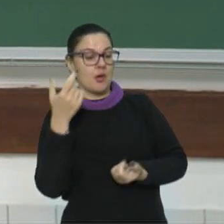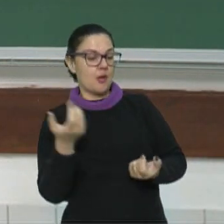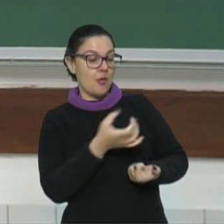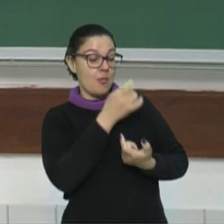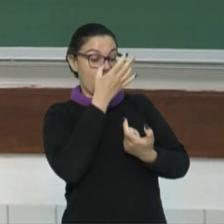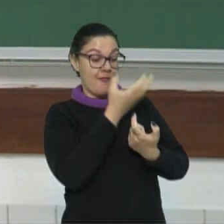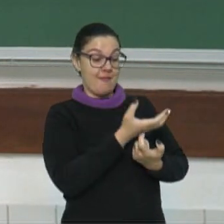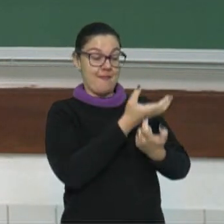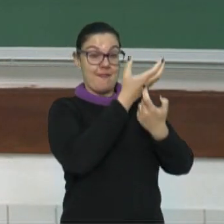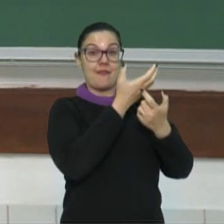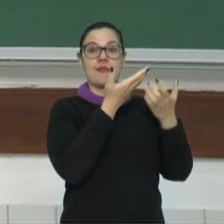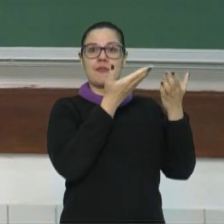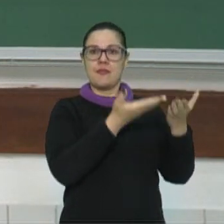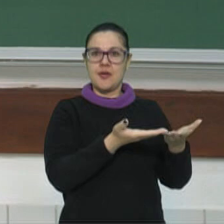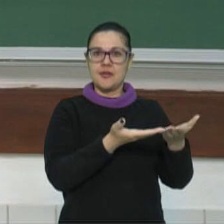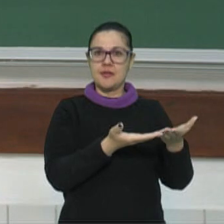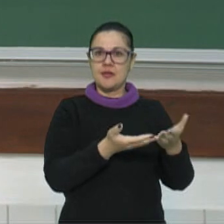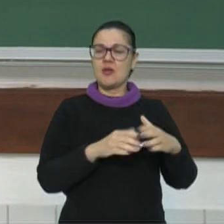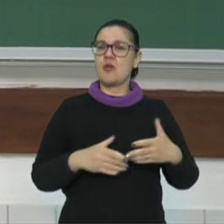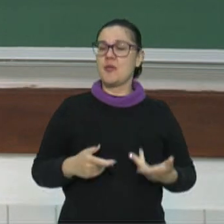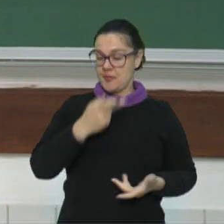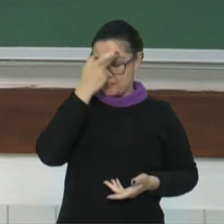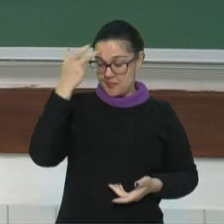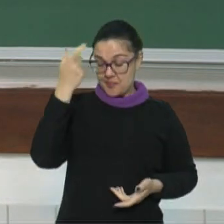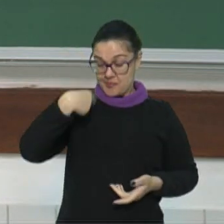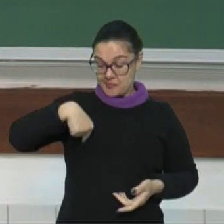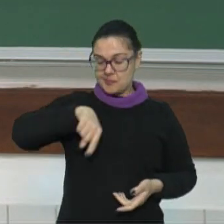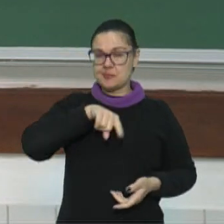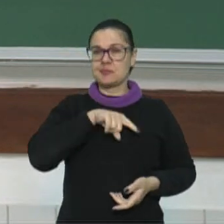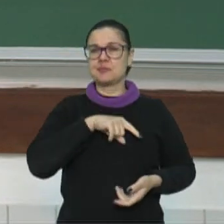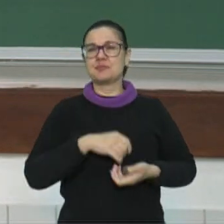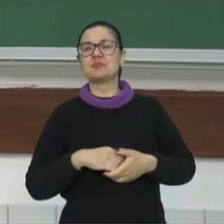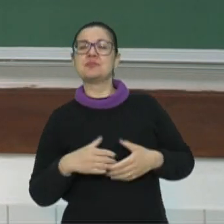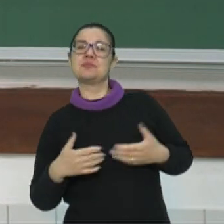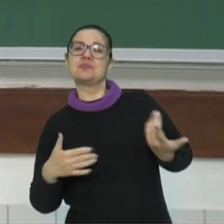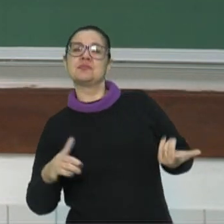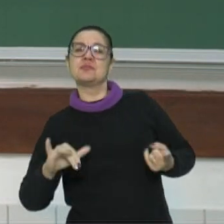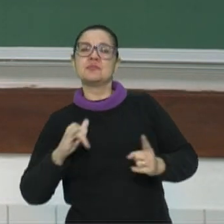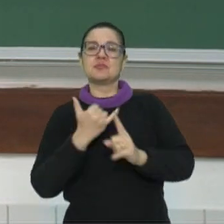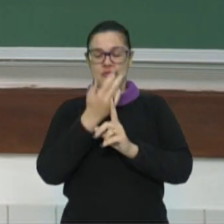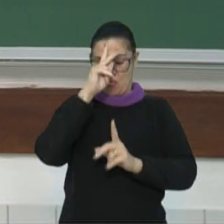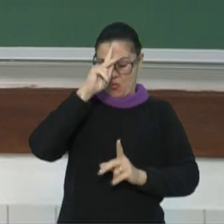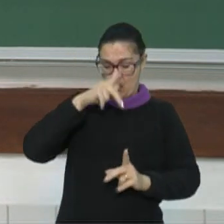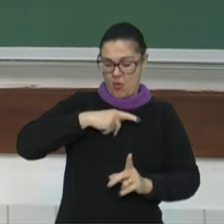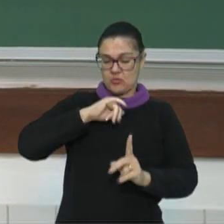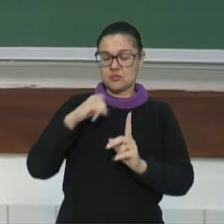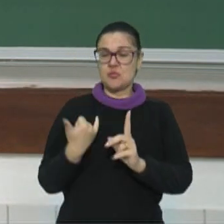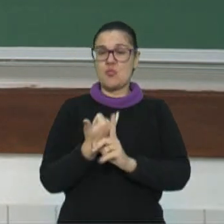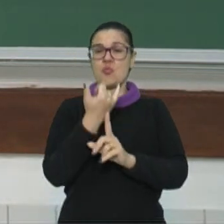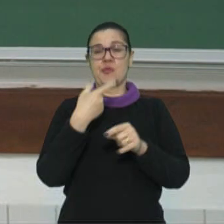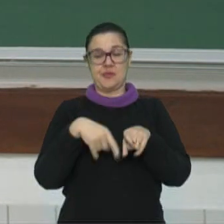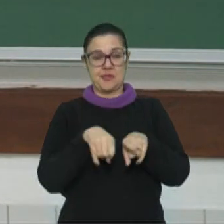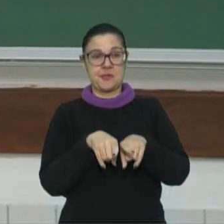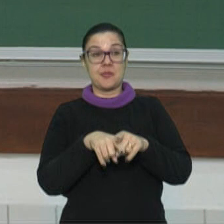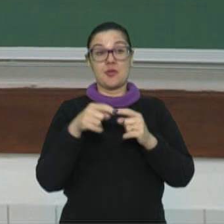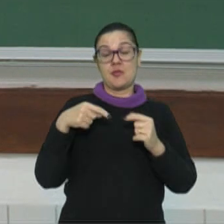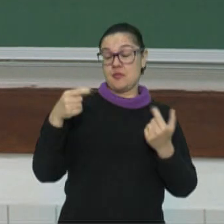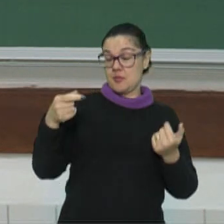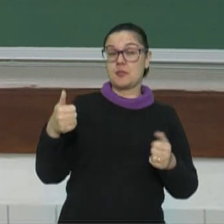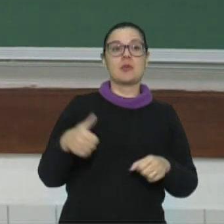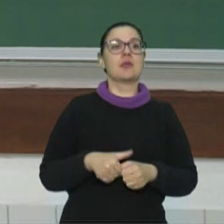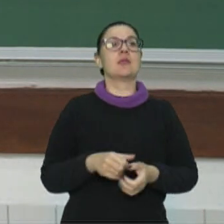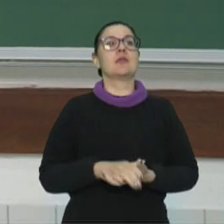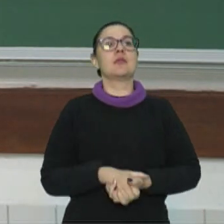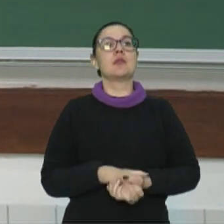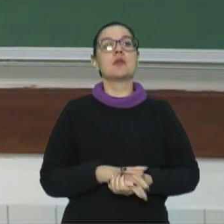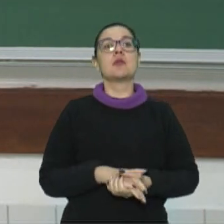planta. Agora, será que faz mal para a gente, né? O bullying ou o auto-bullying, né? Se a gente poder dizer isso. Vamos lá para nosso